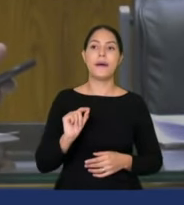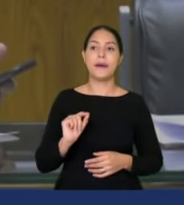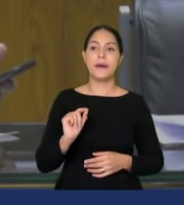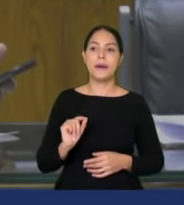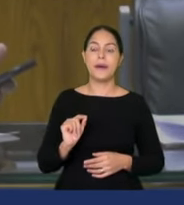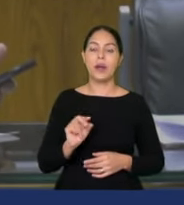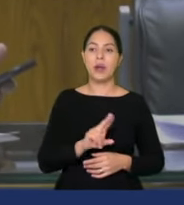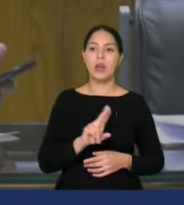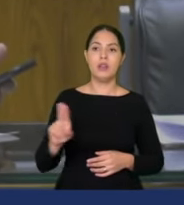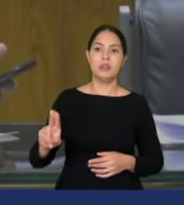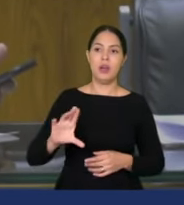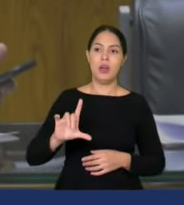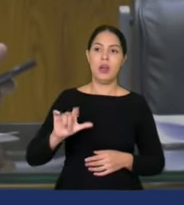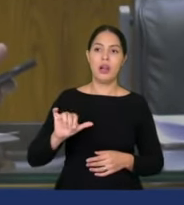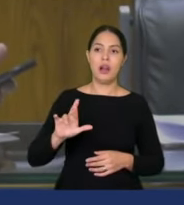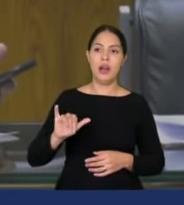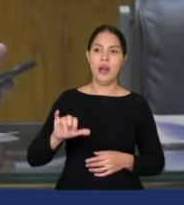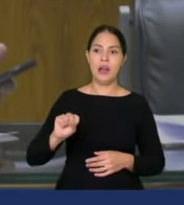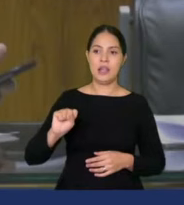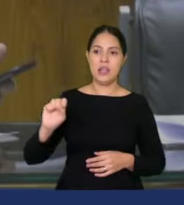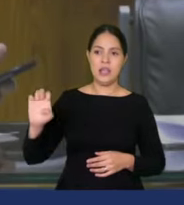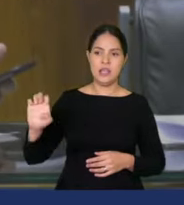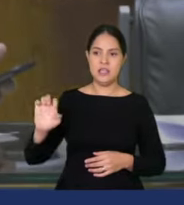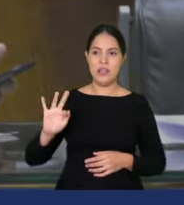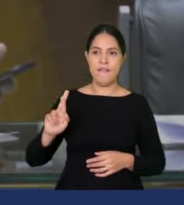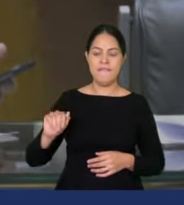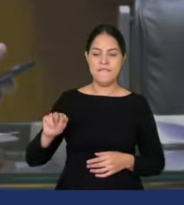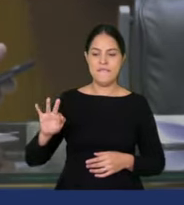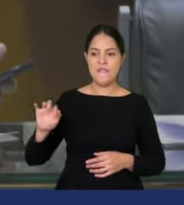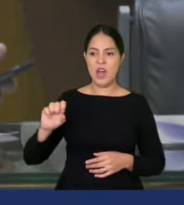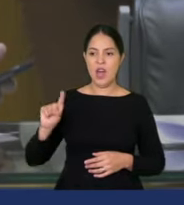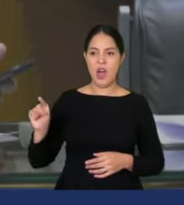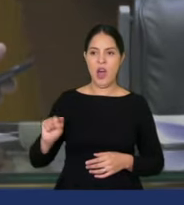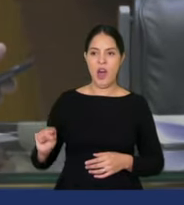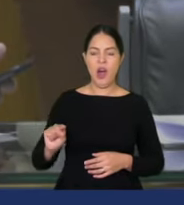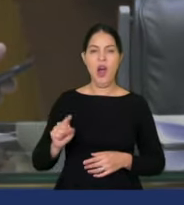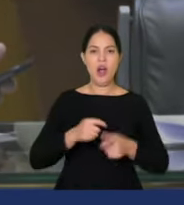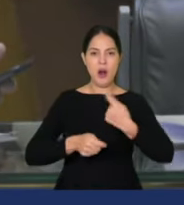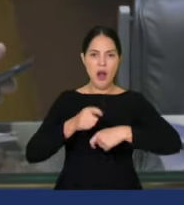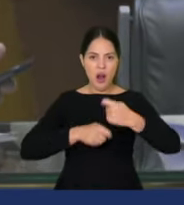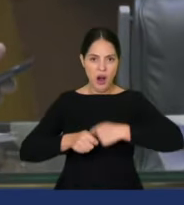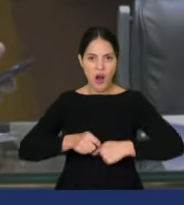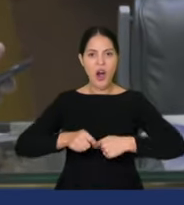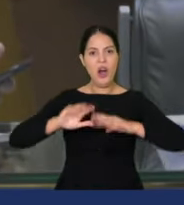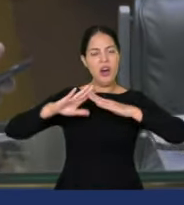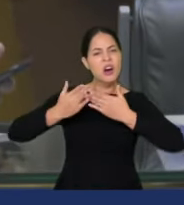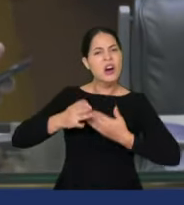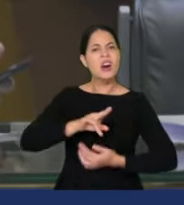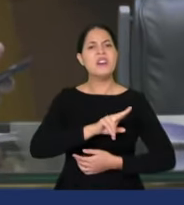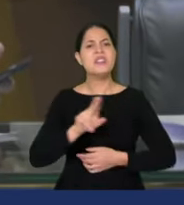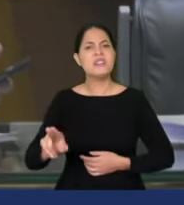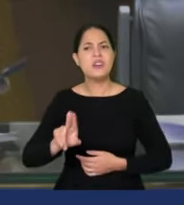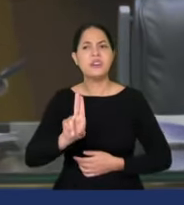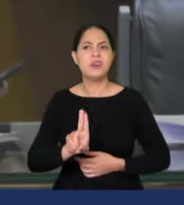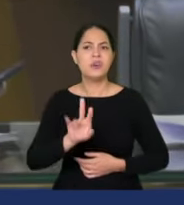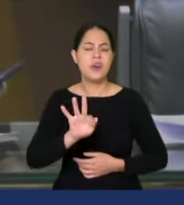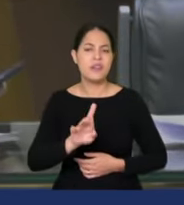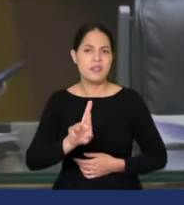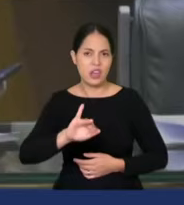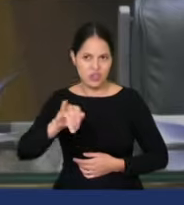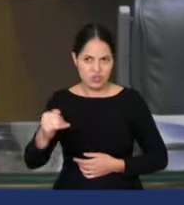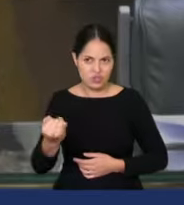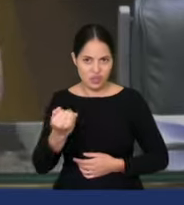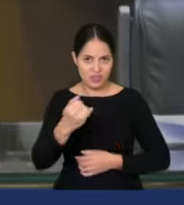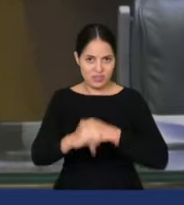Clarice Ferraz, economista e professora da Escola de Química do FRJ. Ela está online, nós